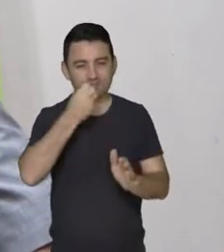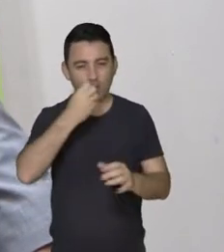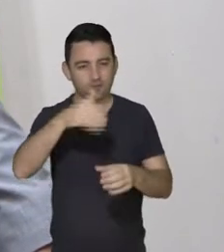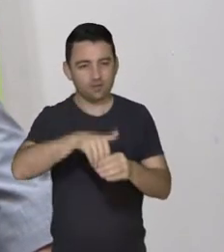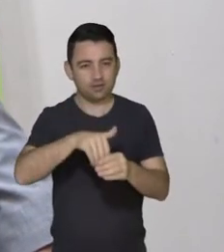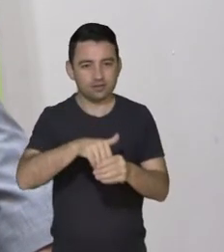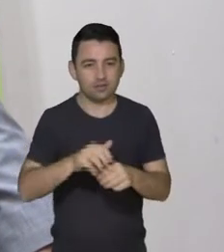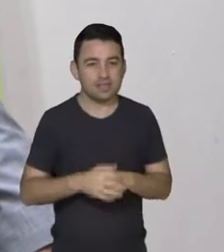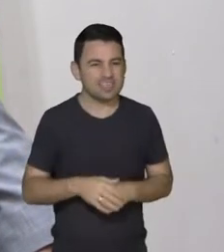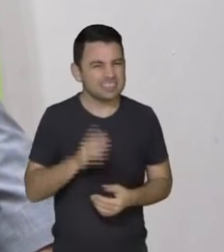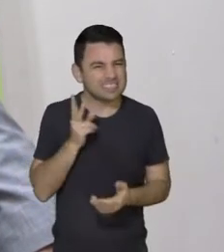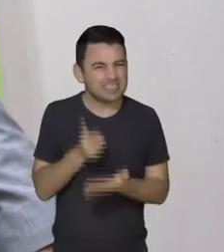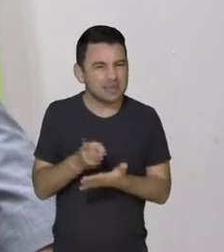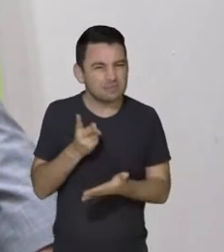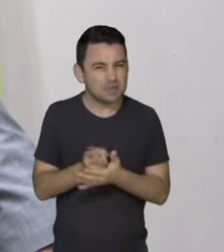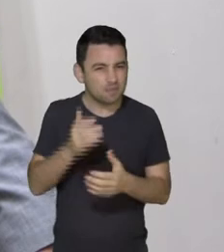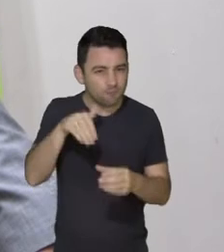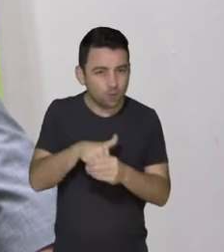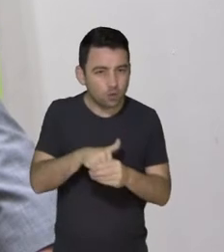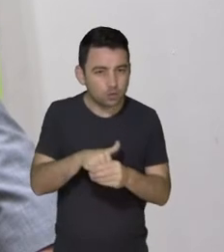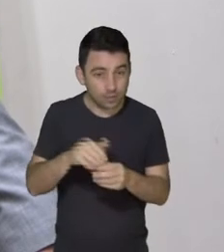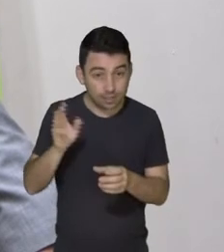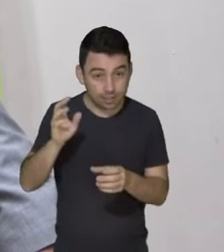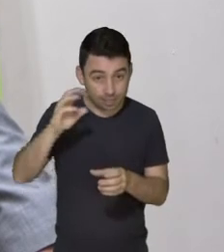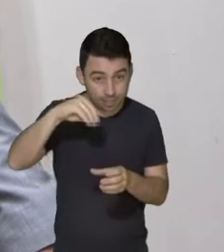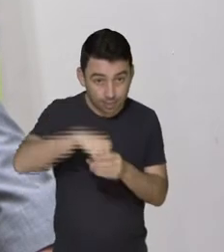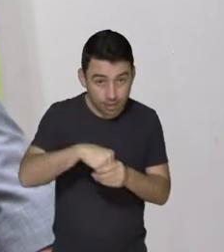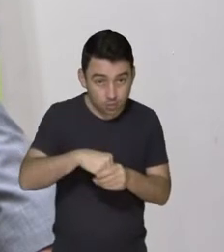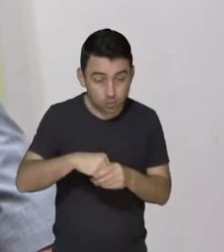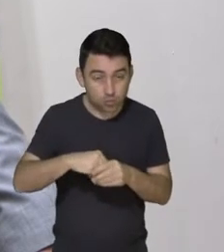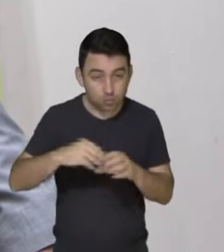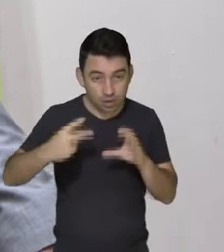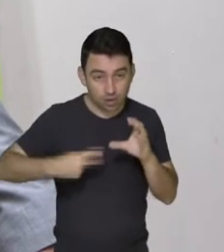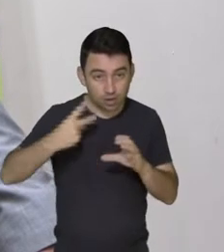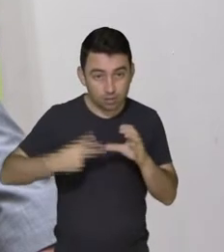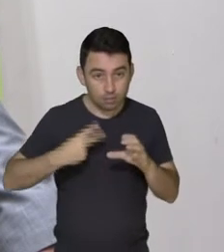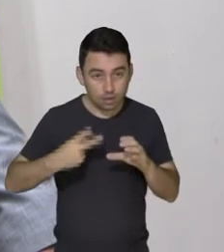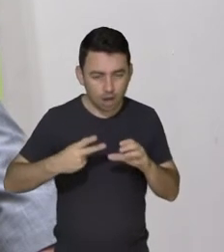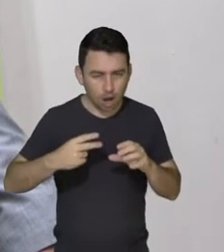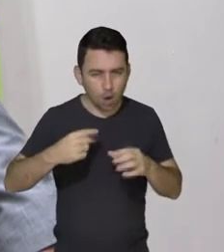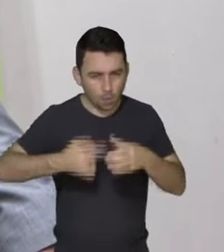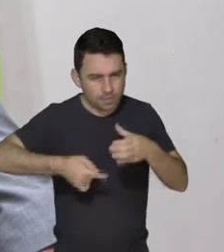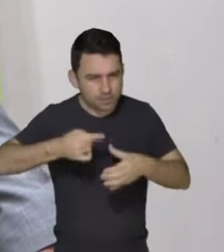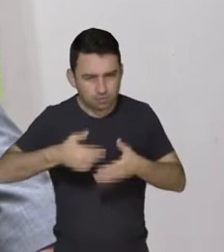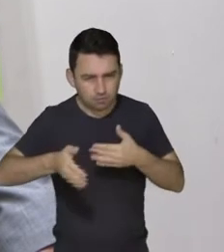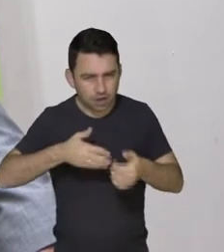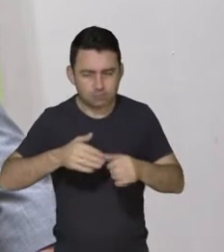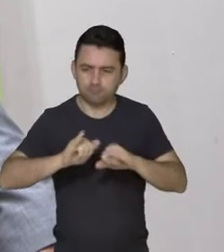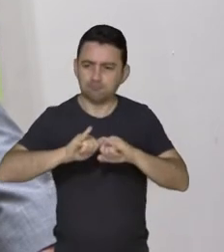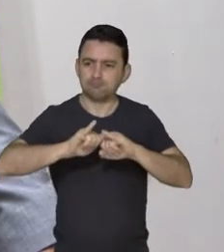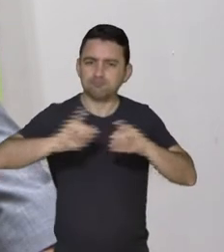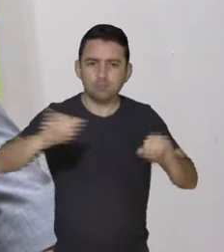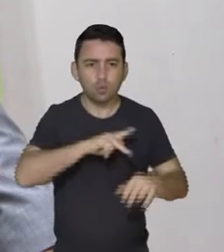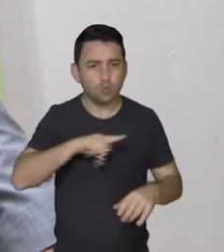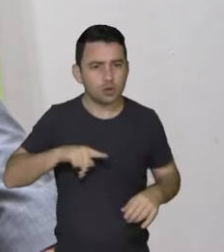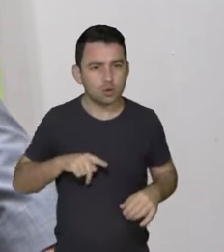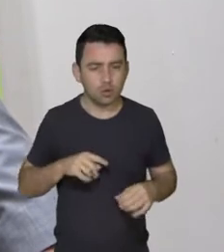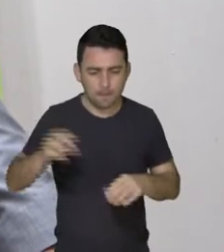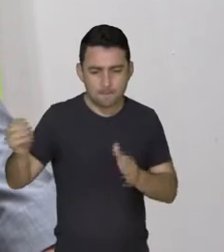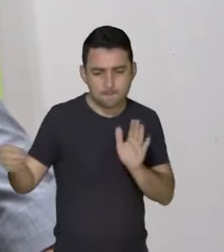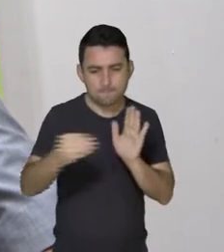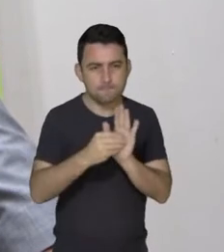cada vez que dá um votinho ali aqui dentro da do plenário nas comissões deixa isso público põe lá na rede social